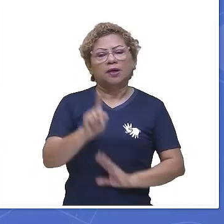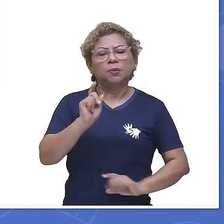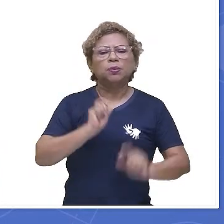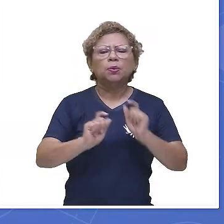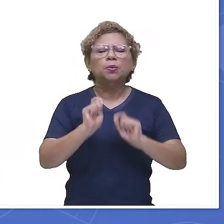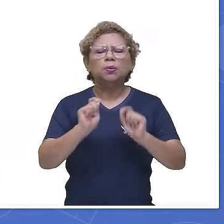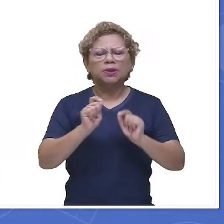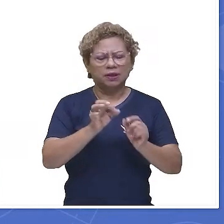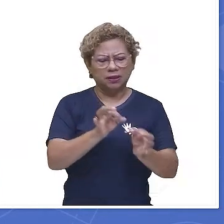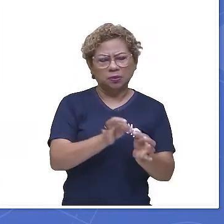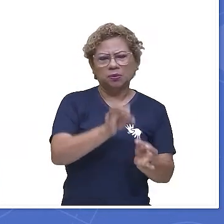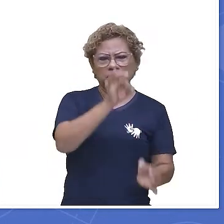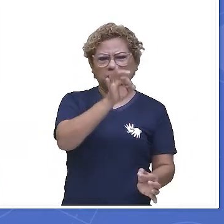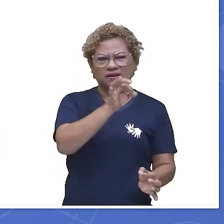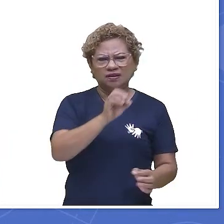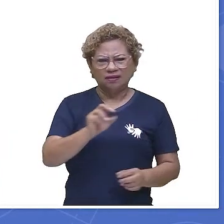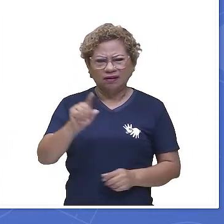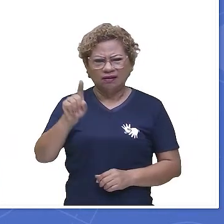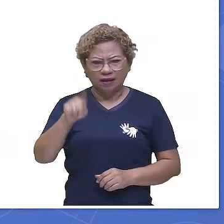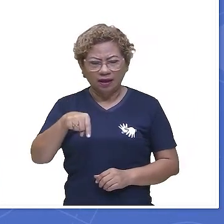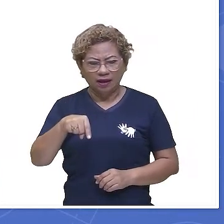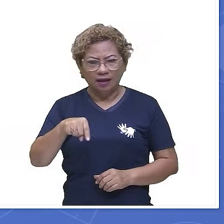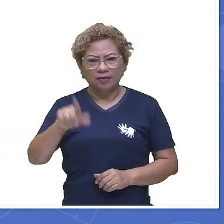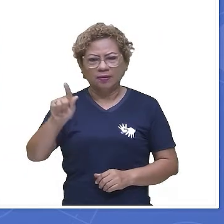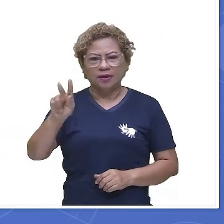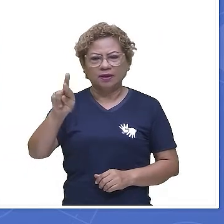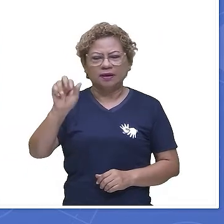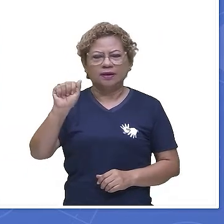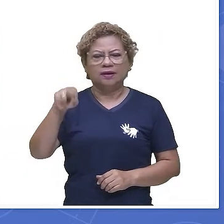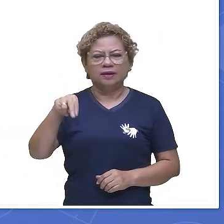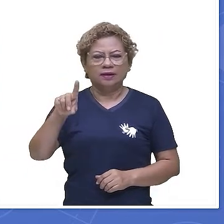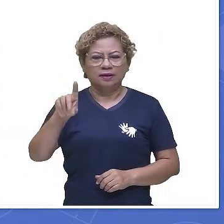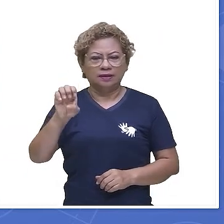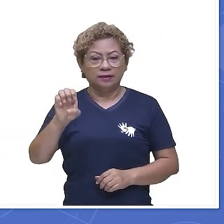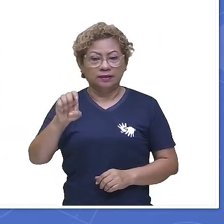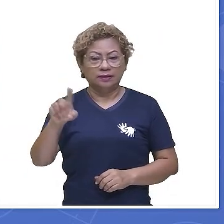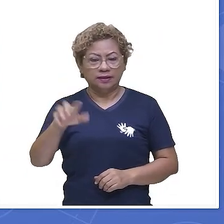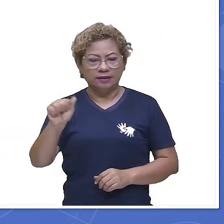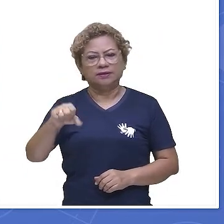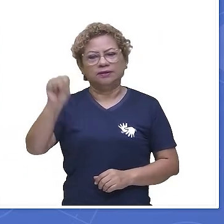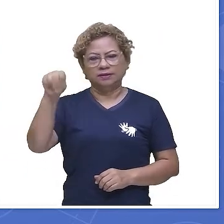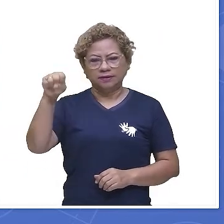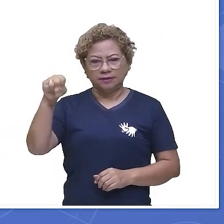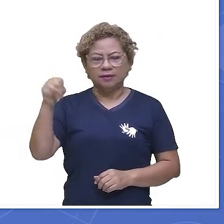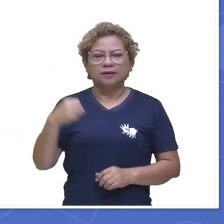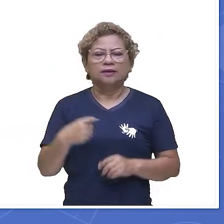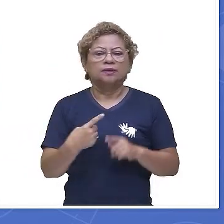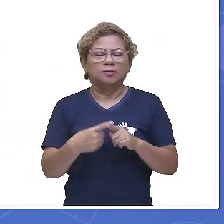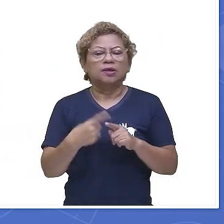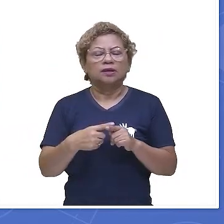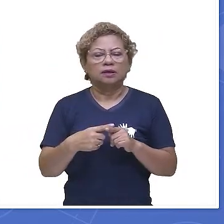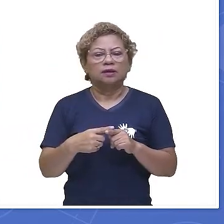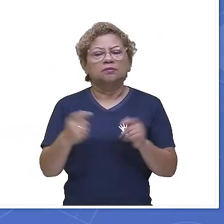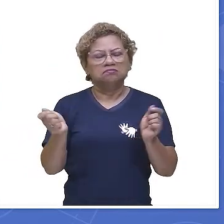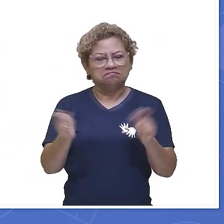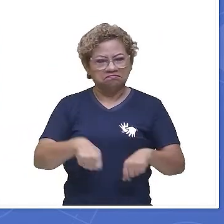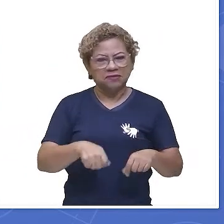o comprimento é uma grandeza? Sim, claro, o comprimento é uma grandeza. Por quê? Porque eu posso medir essa grandeza e